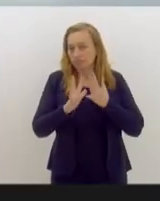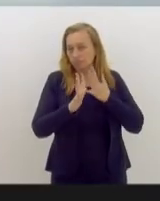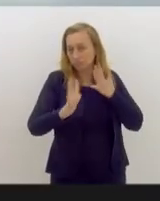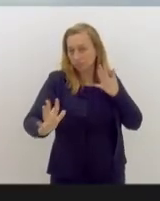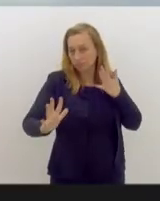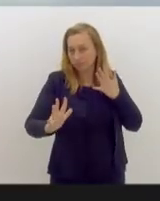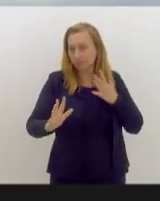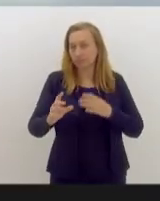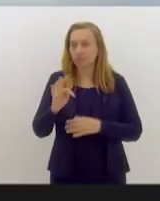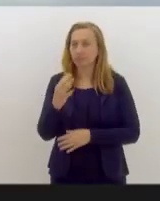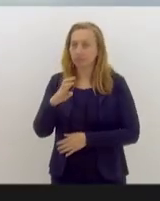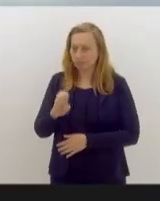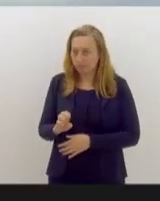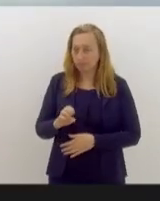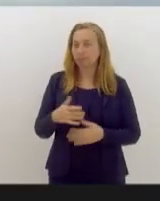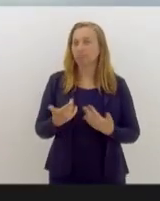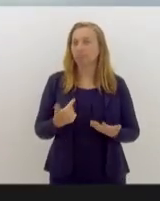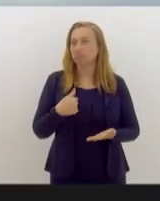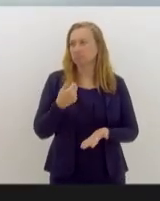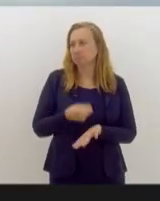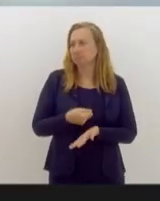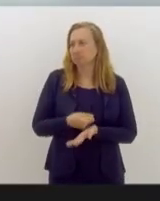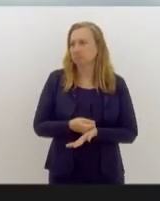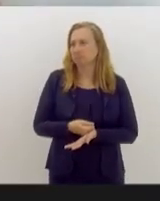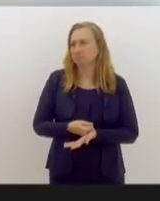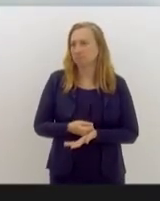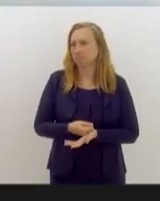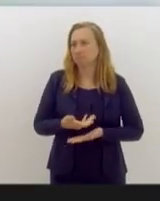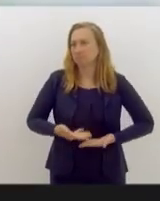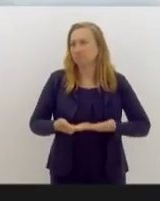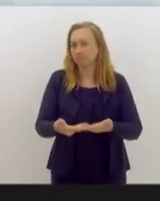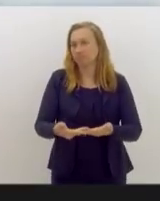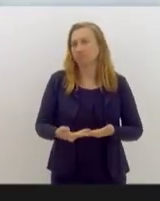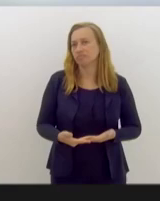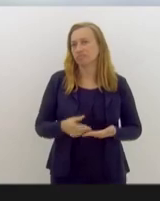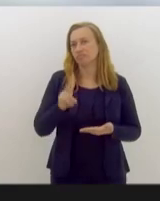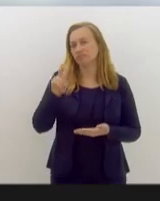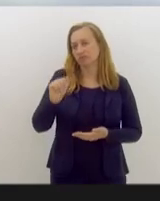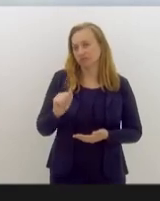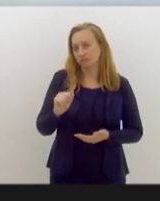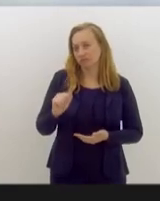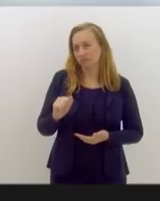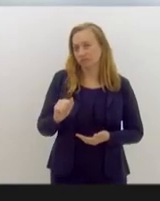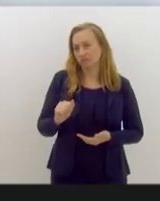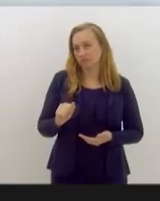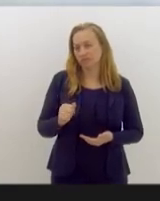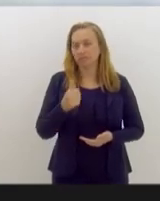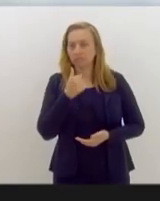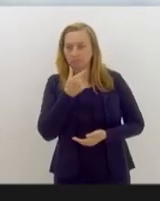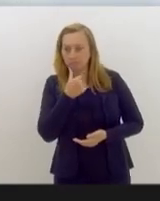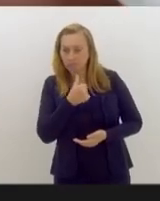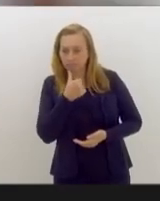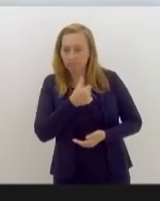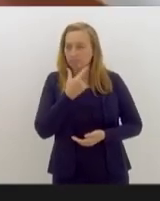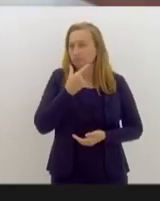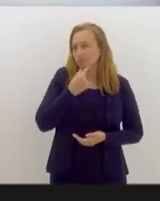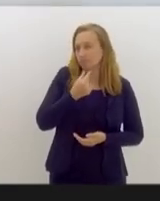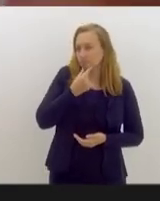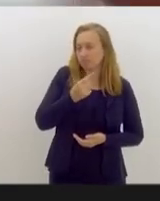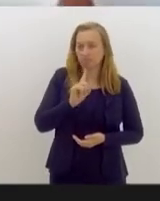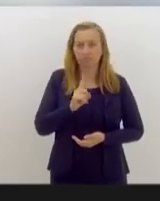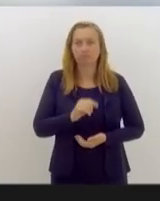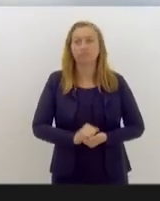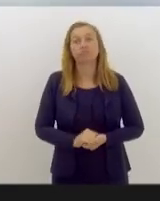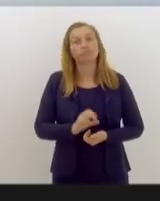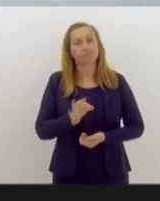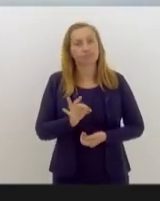em creche, eu não sou obrigado a ofertar essa vaga, a segurar essa vaga para esse menino, para essa menina. Lógico que a